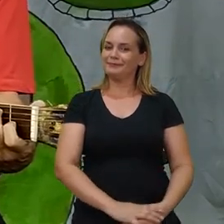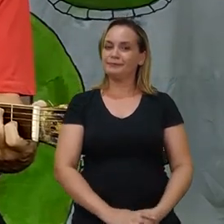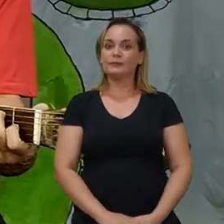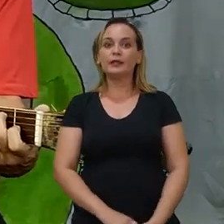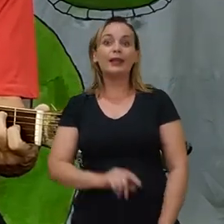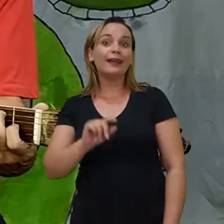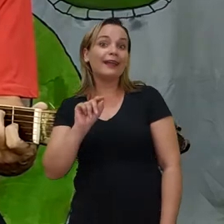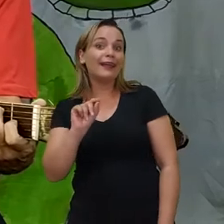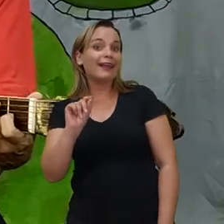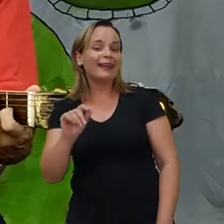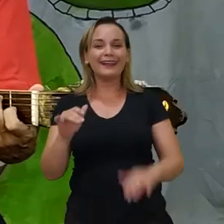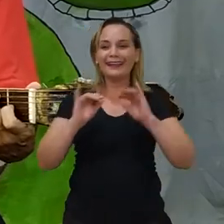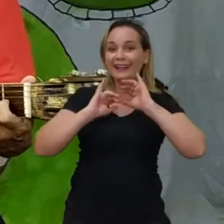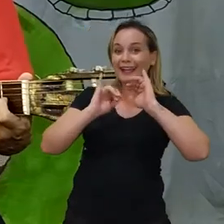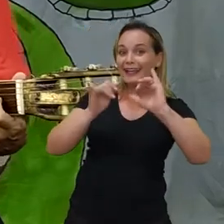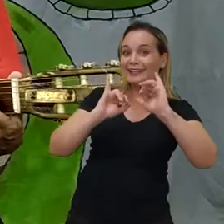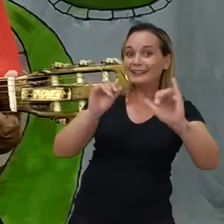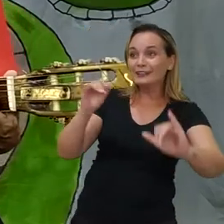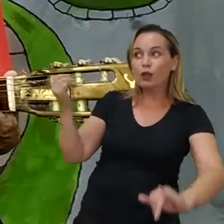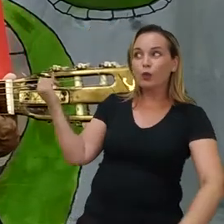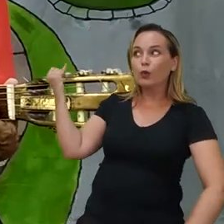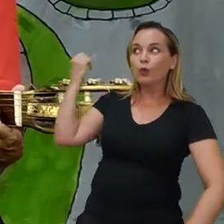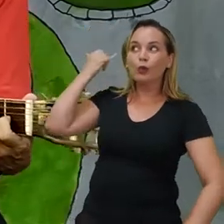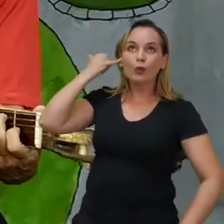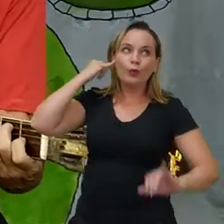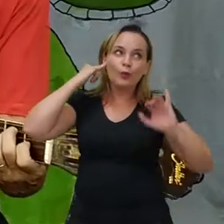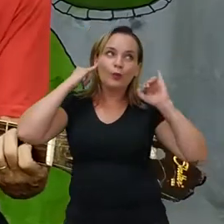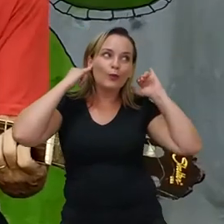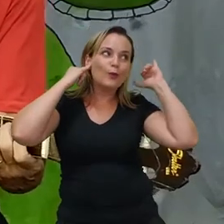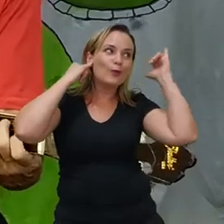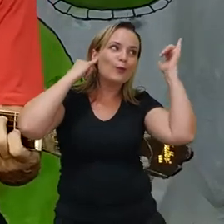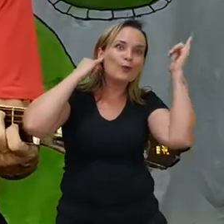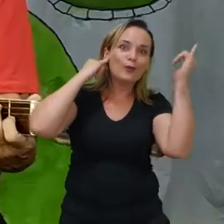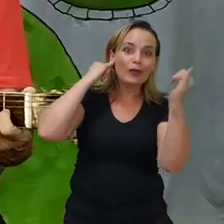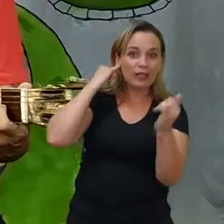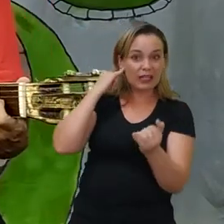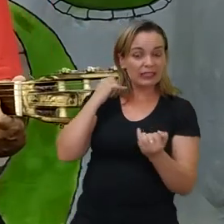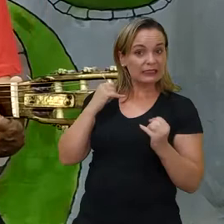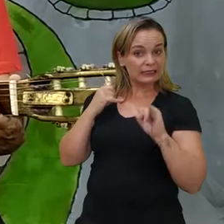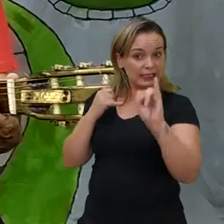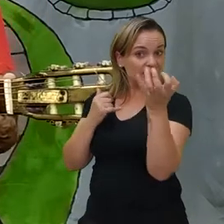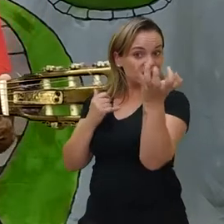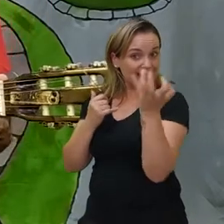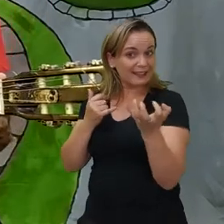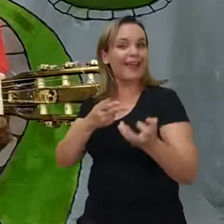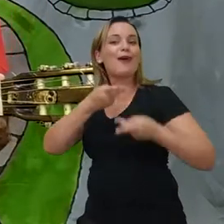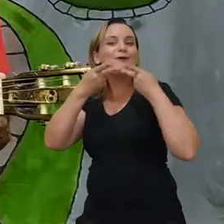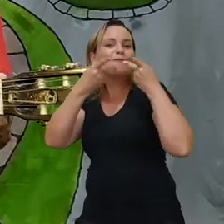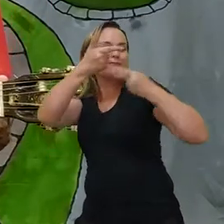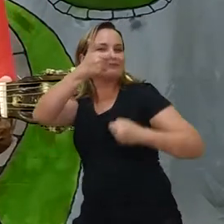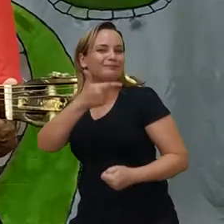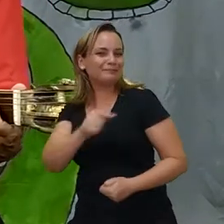E essa história entrou por uma porta e saiu pela outra. Quem quiser, que